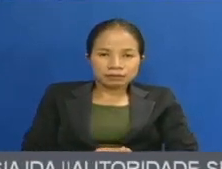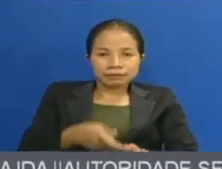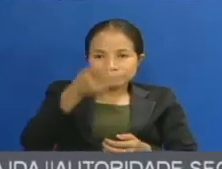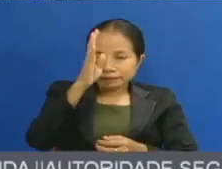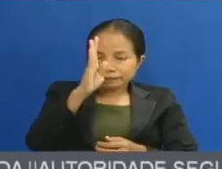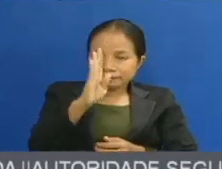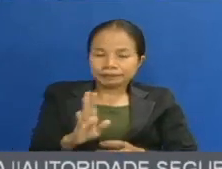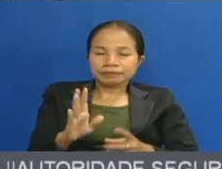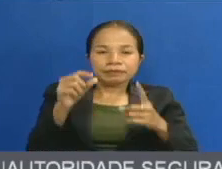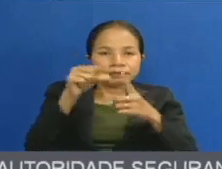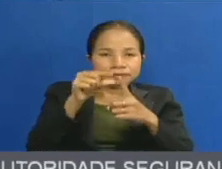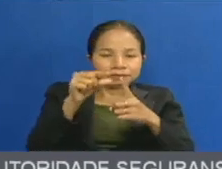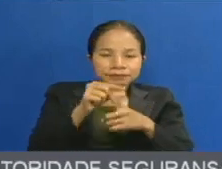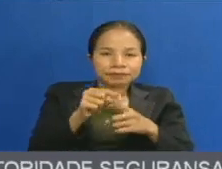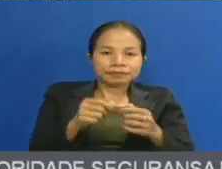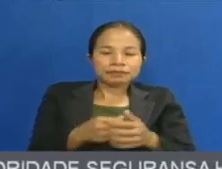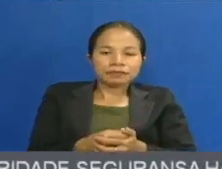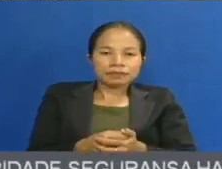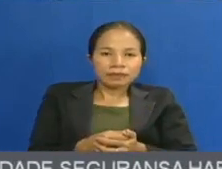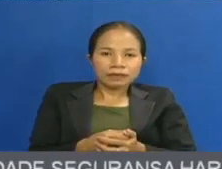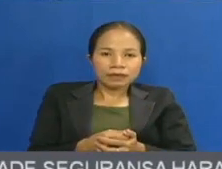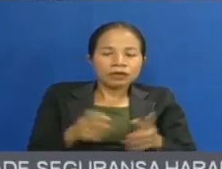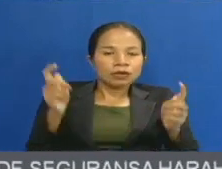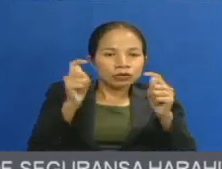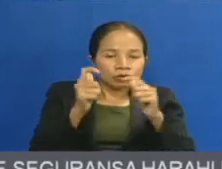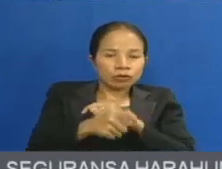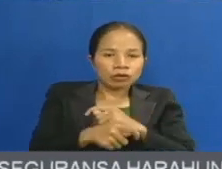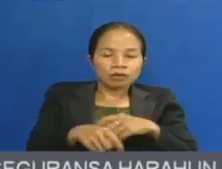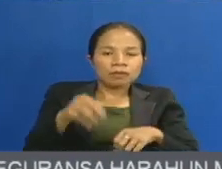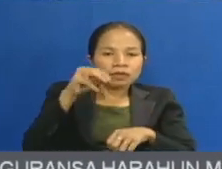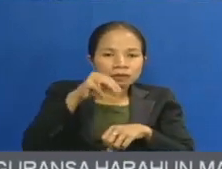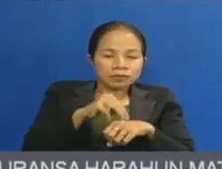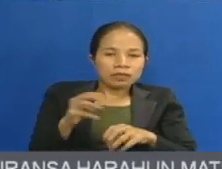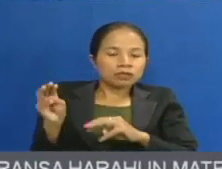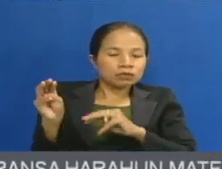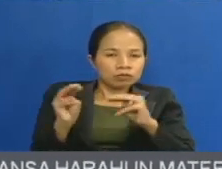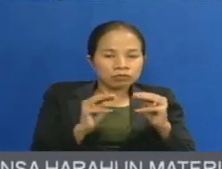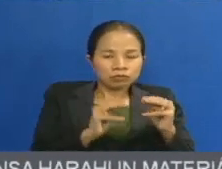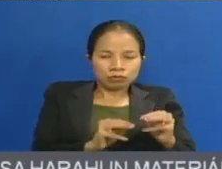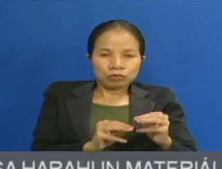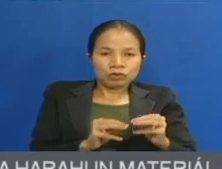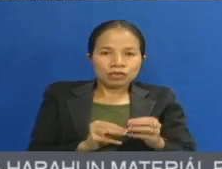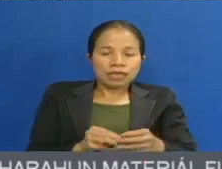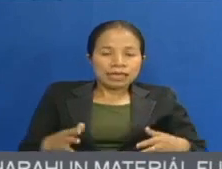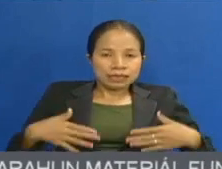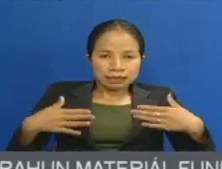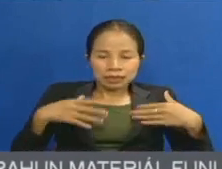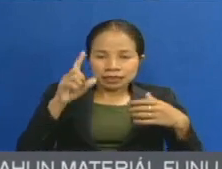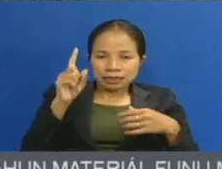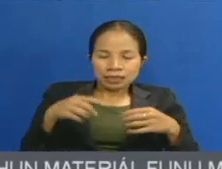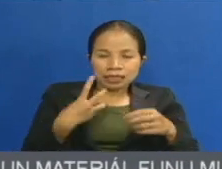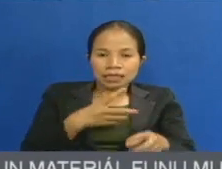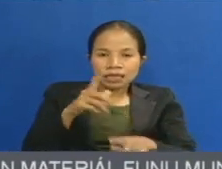maromak nilifuan, hola an baema e mistério encarnação, transforma, hola ising ida, ita eman